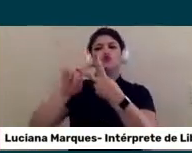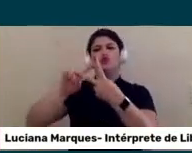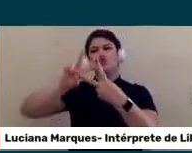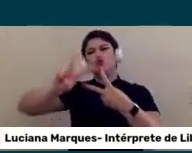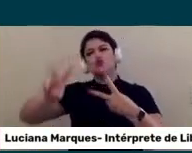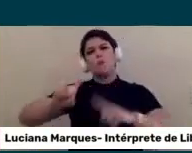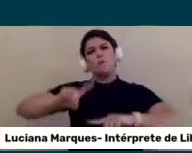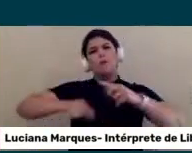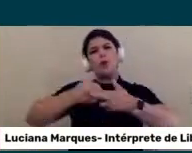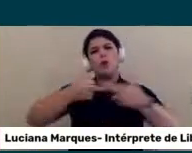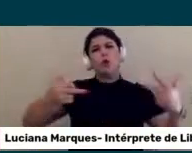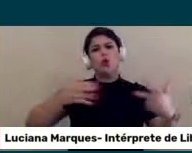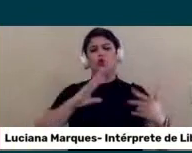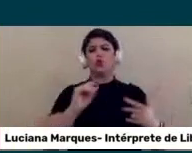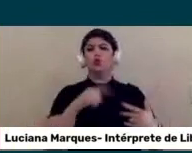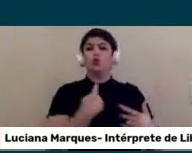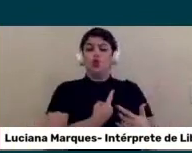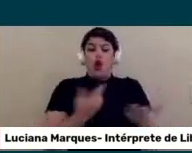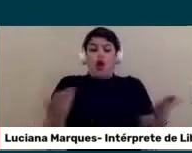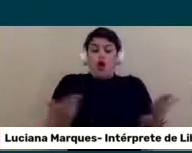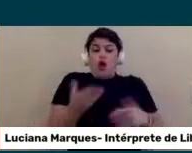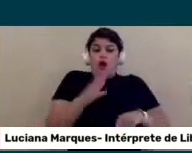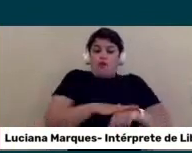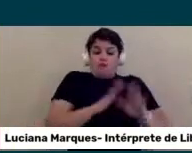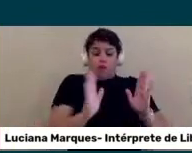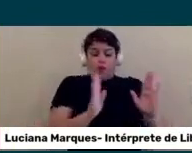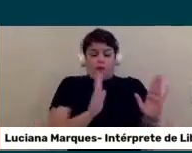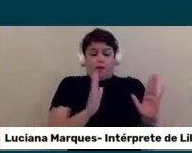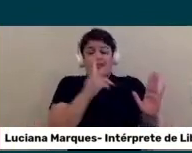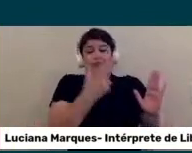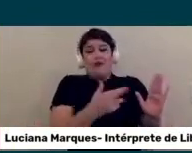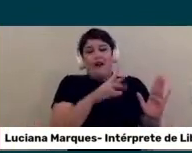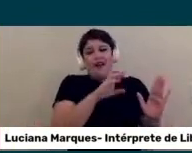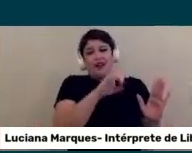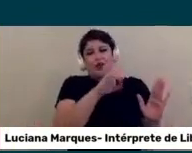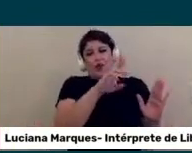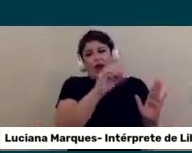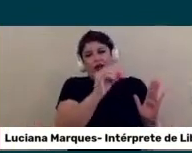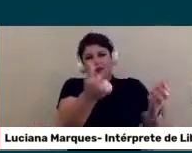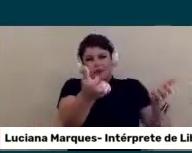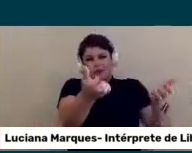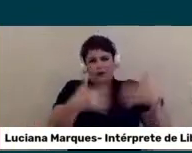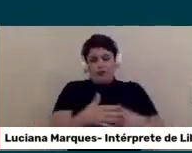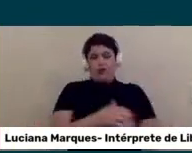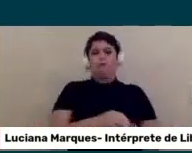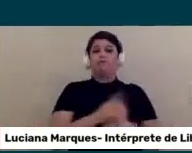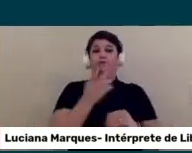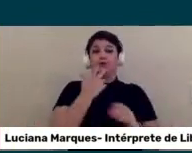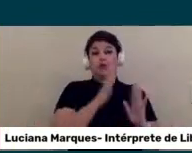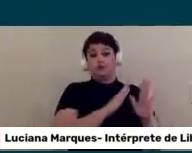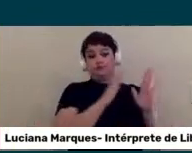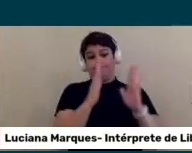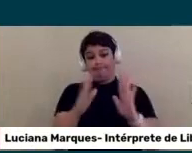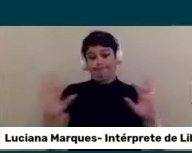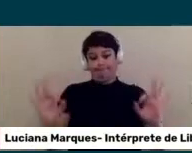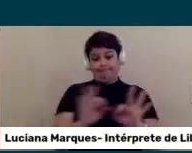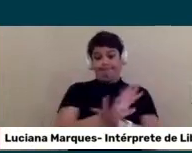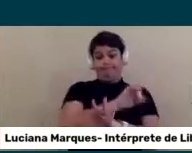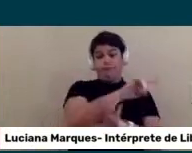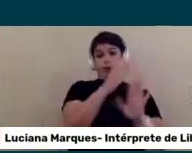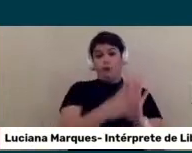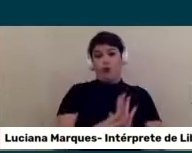a gente está vivendo essa transição que o Edu trouxe. Então, a gente está saindo de um modelo onde essas